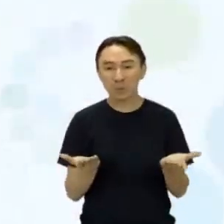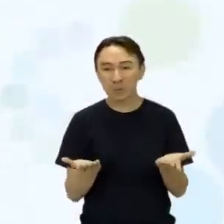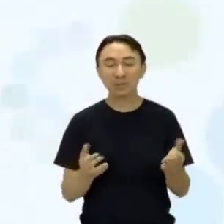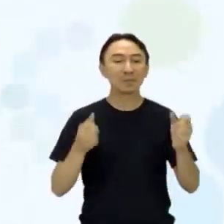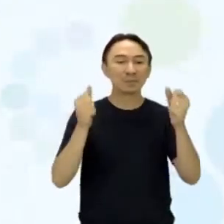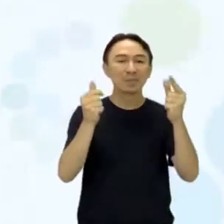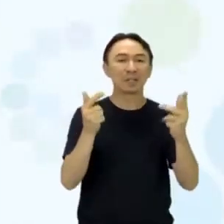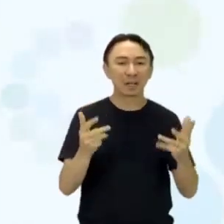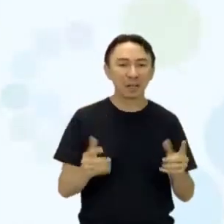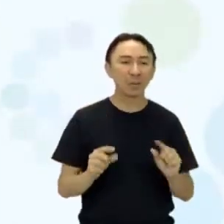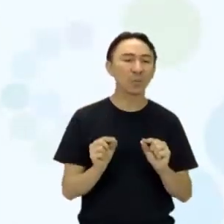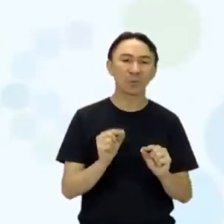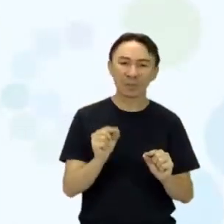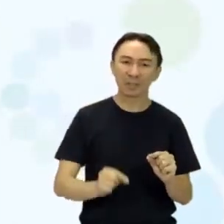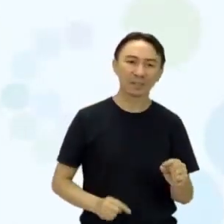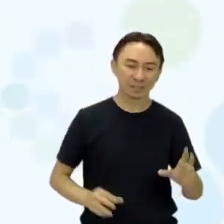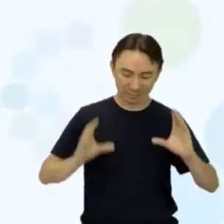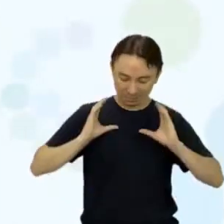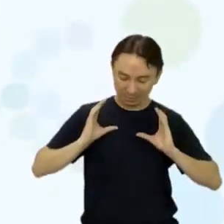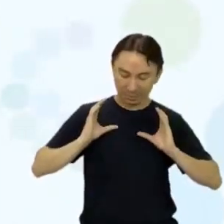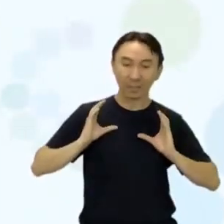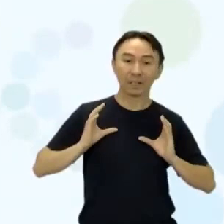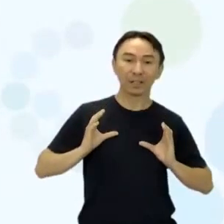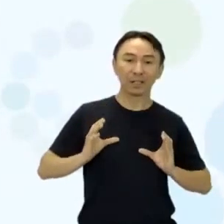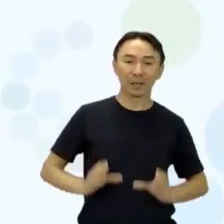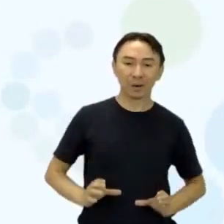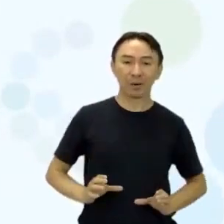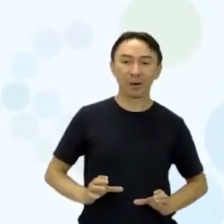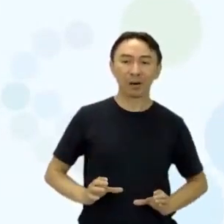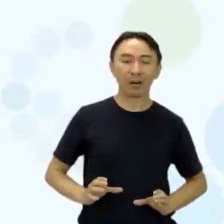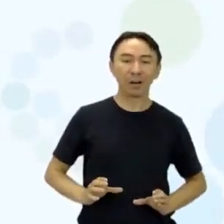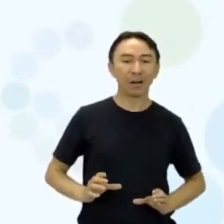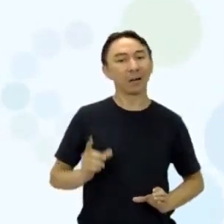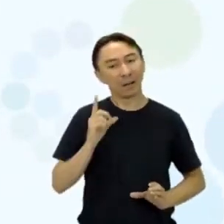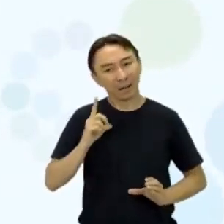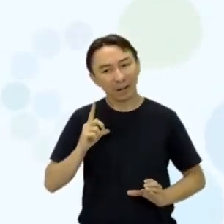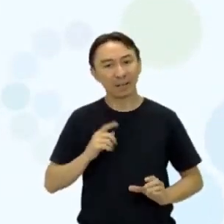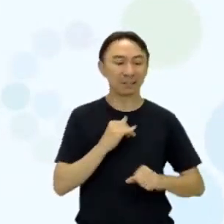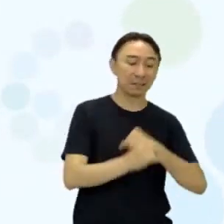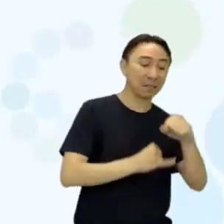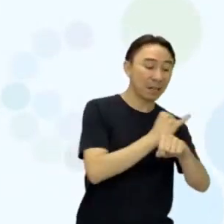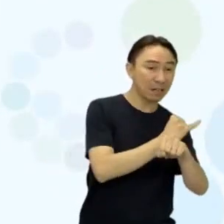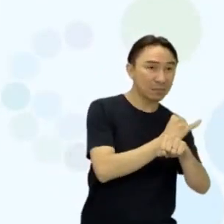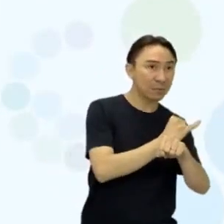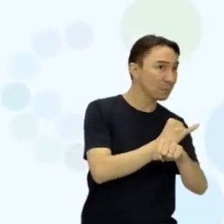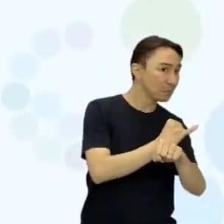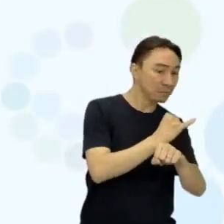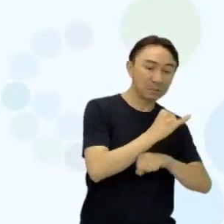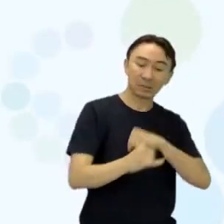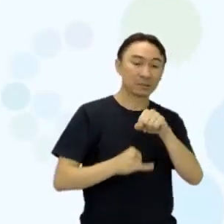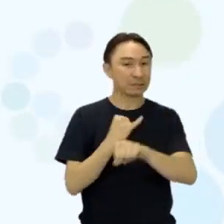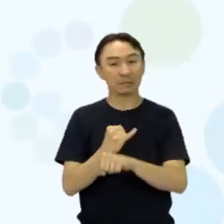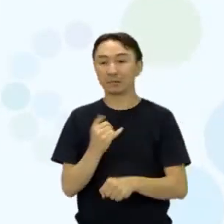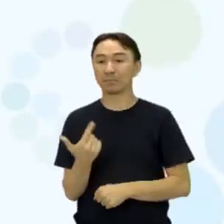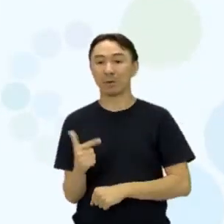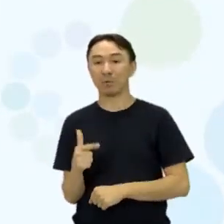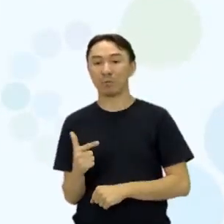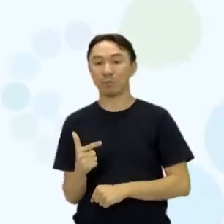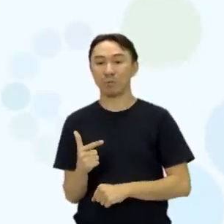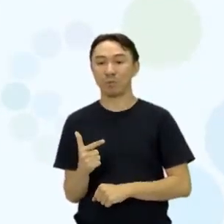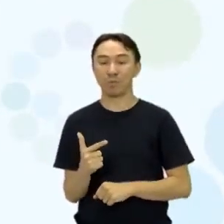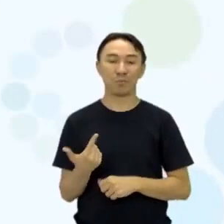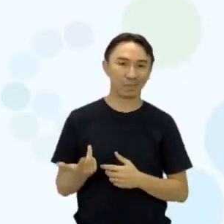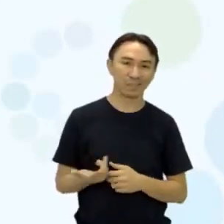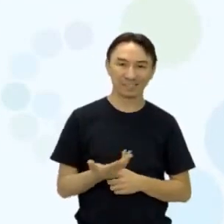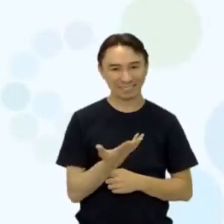cidadania. Então hoje a gente vai falar um pouco sobre cidadania plugada e desplugada, né? Porque a gente conhece, eu acho que